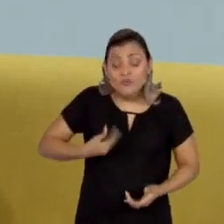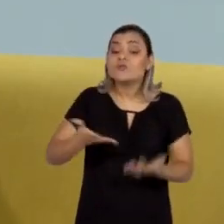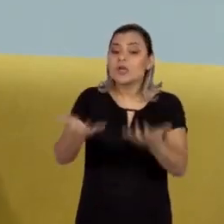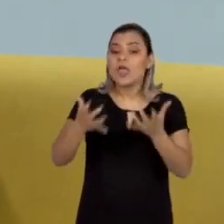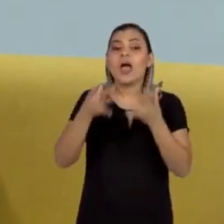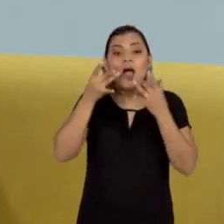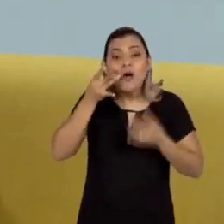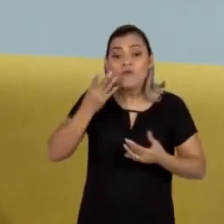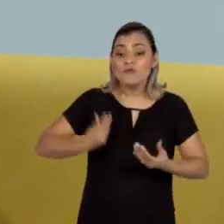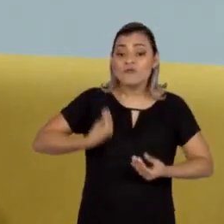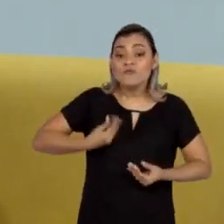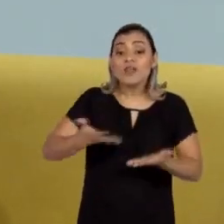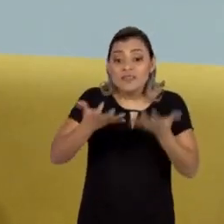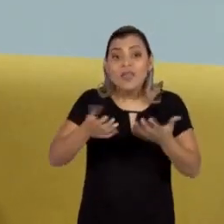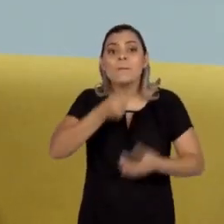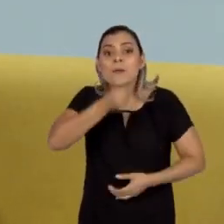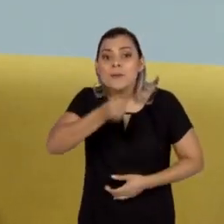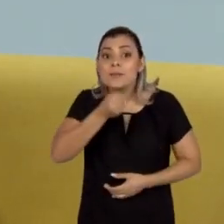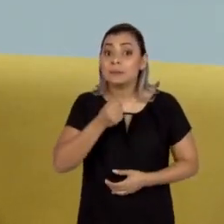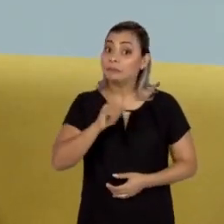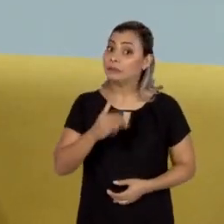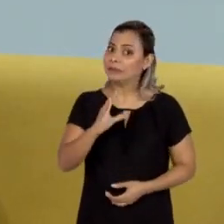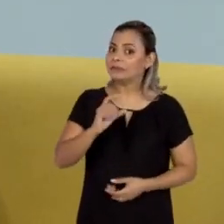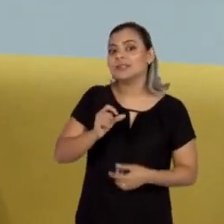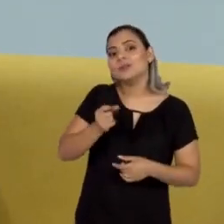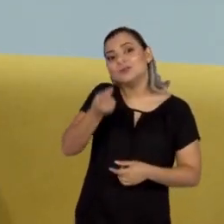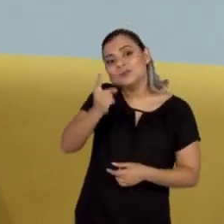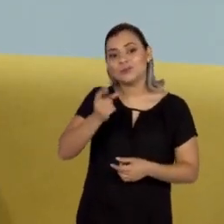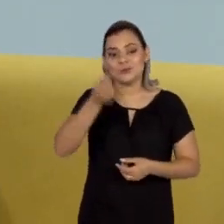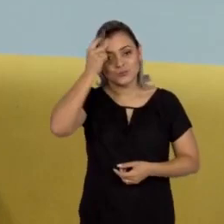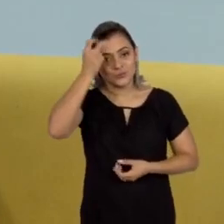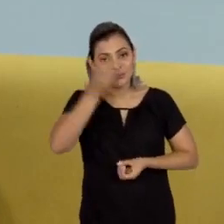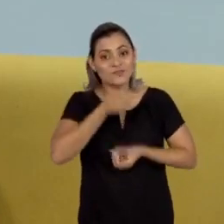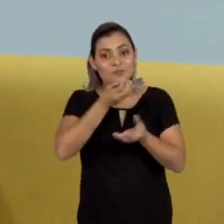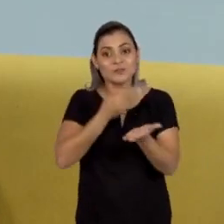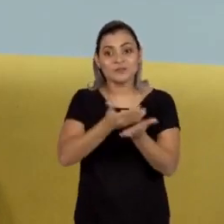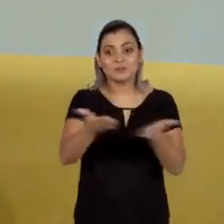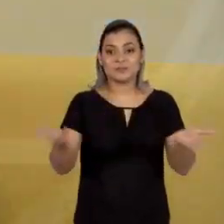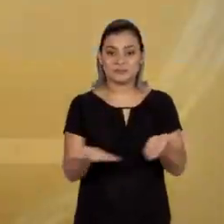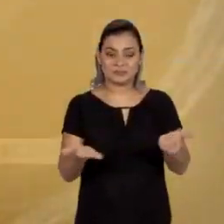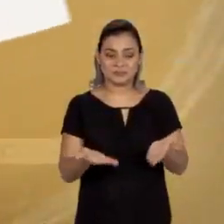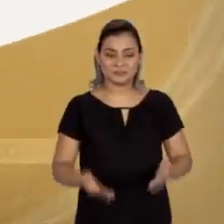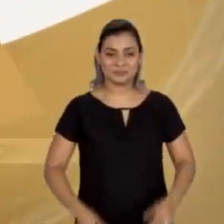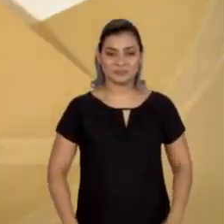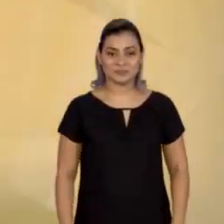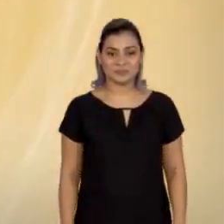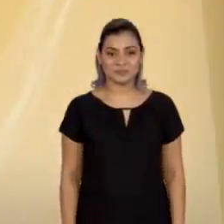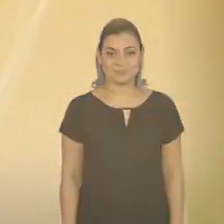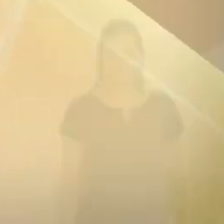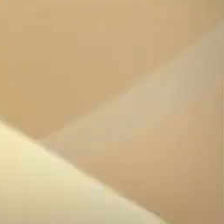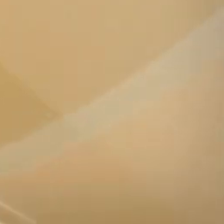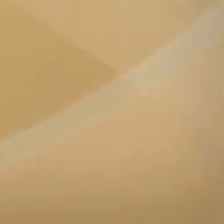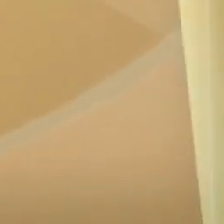ao vivo com o repórter. JC1 Cultura de Informação começa agora.